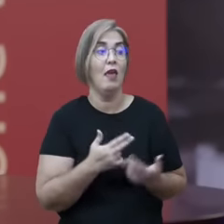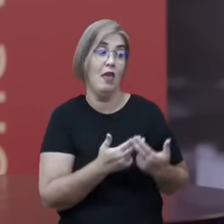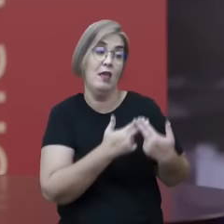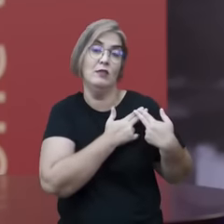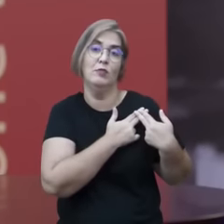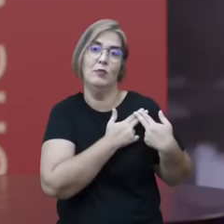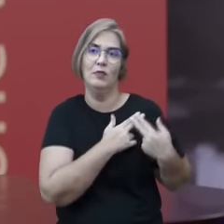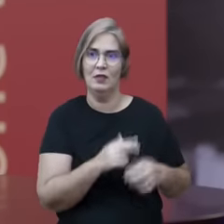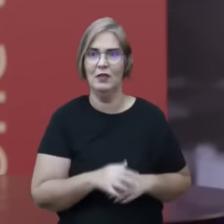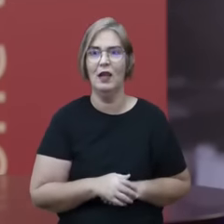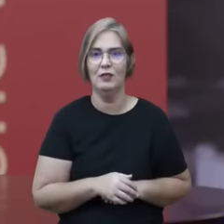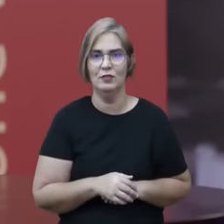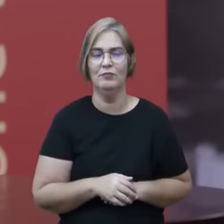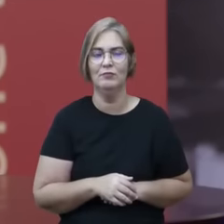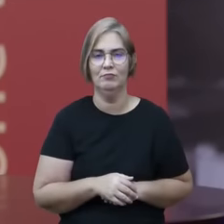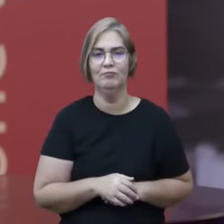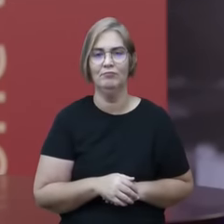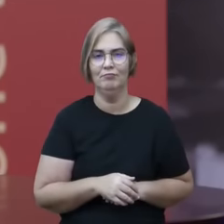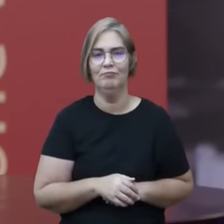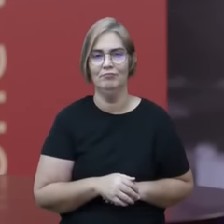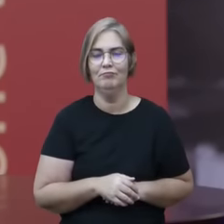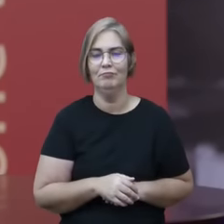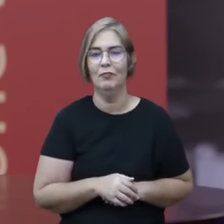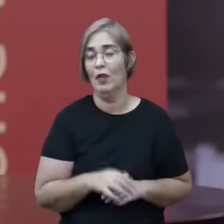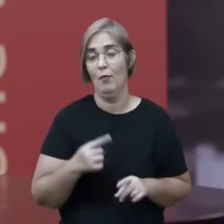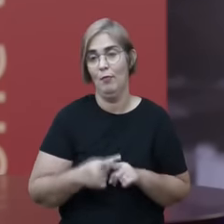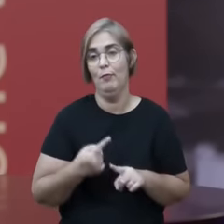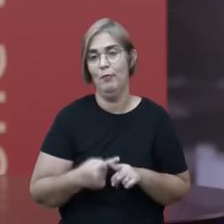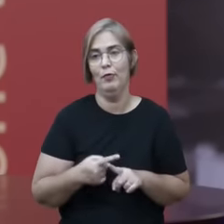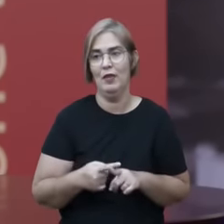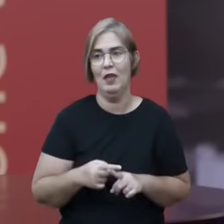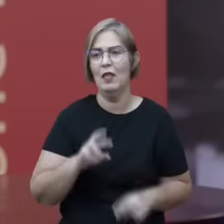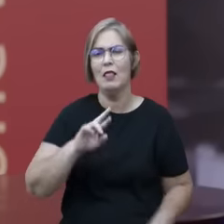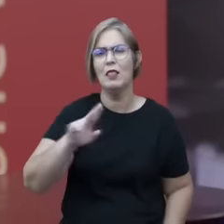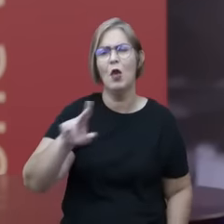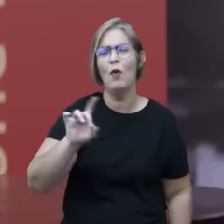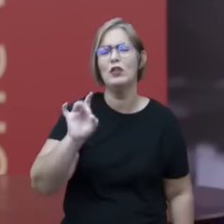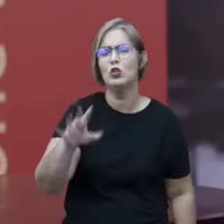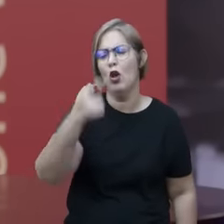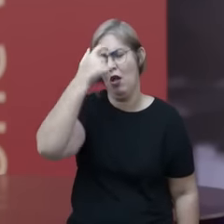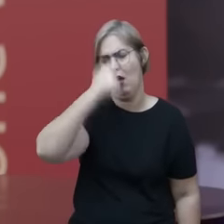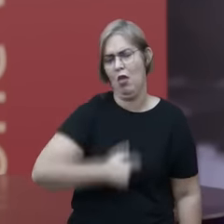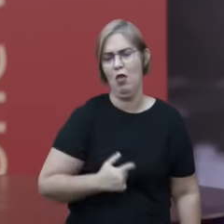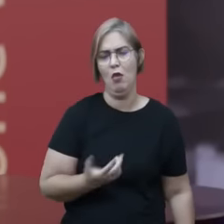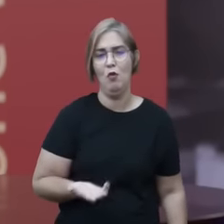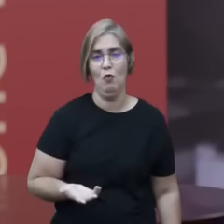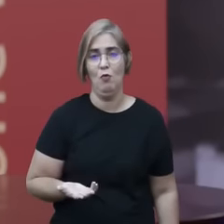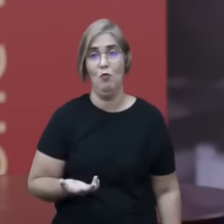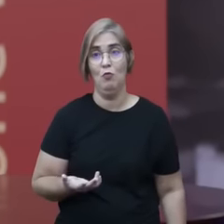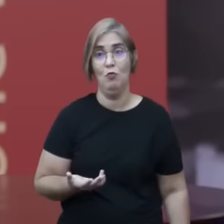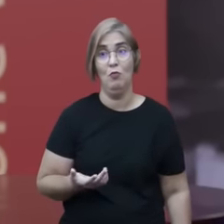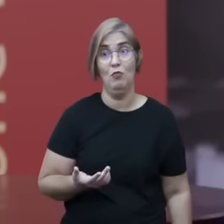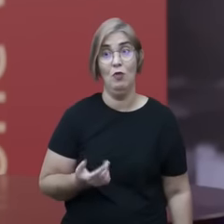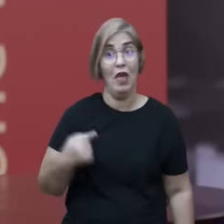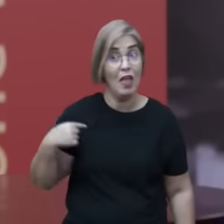em responsabilidade, né? Porque eu não sou apenas eu, né, lançado no mundo, mas somos nós na nossa existência